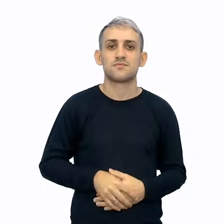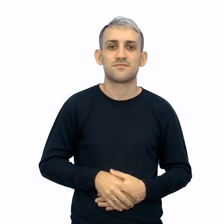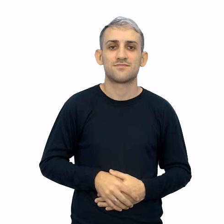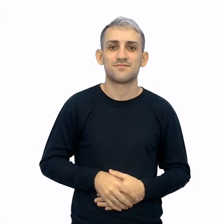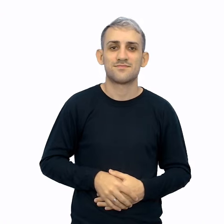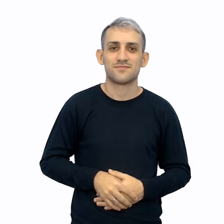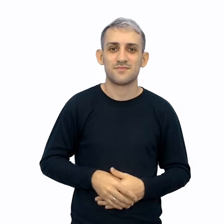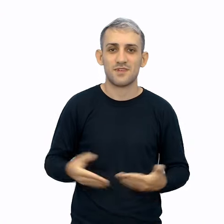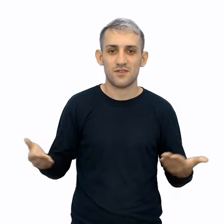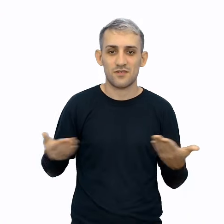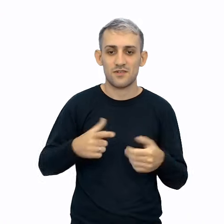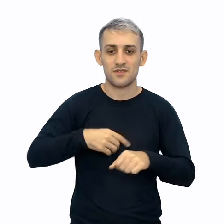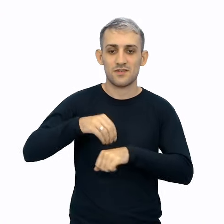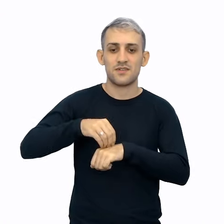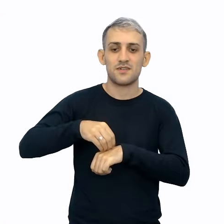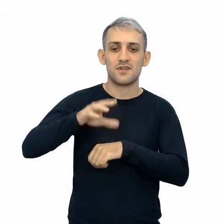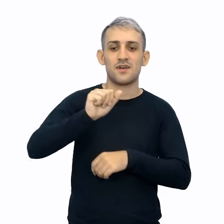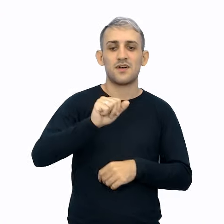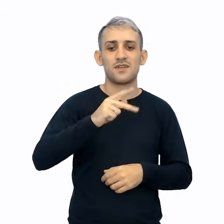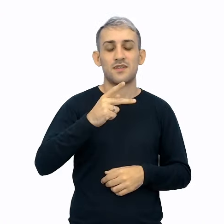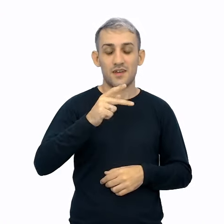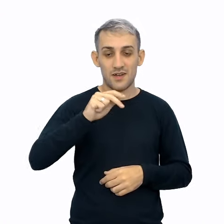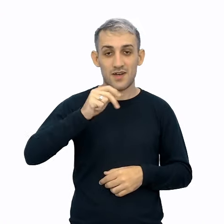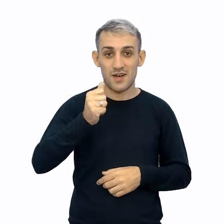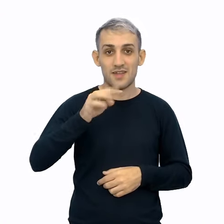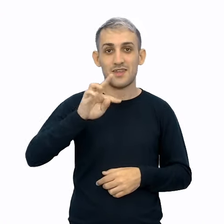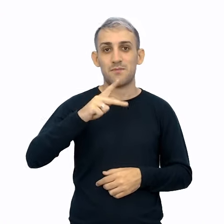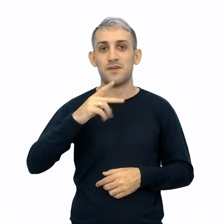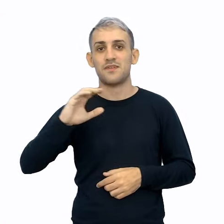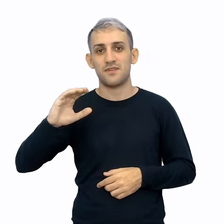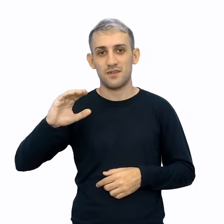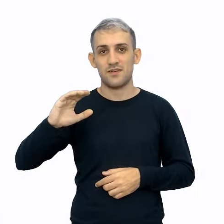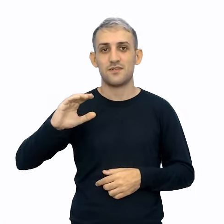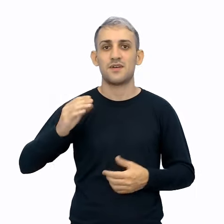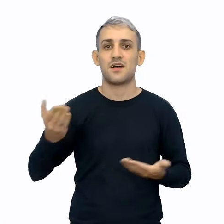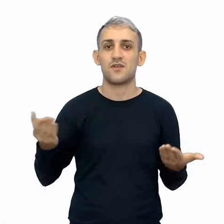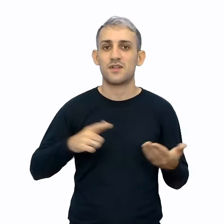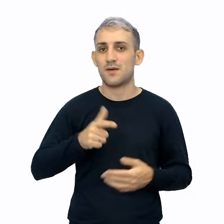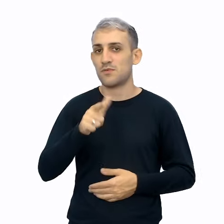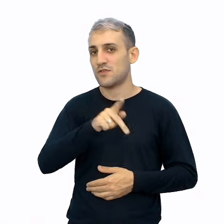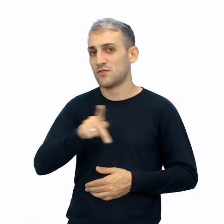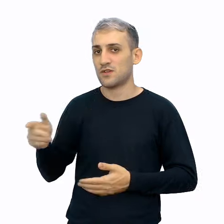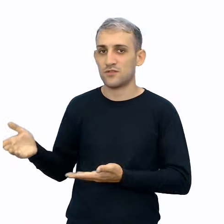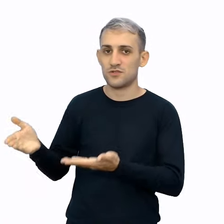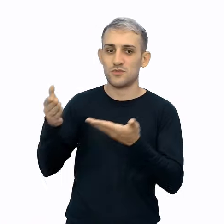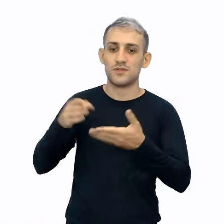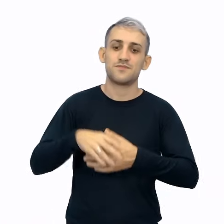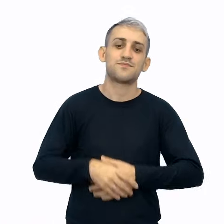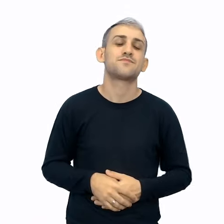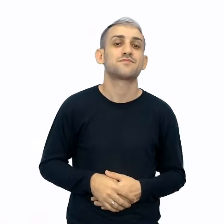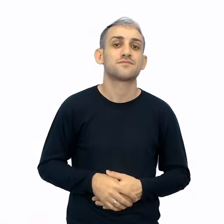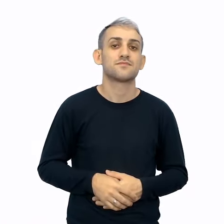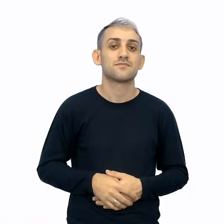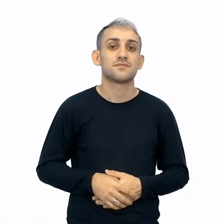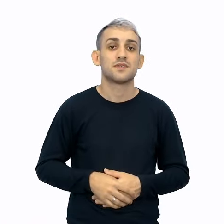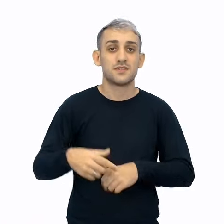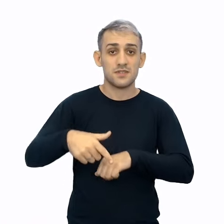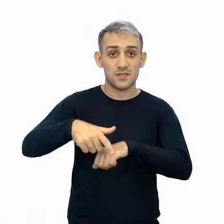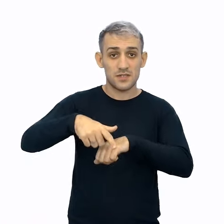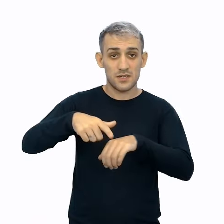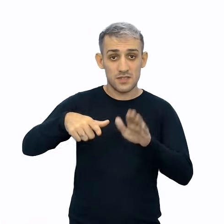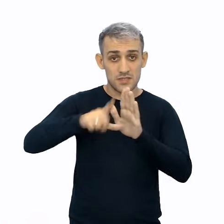para as sugestões em ATPC e aí eu devolvo a palavra para a Márcia isso e antes eu gostaria de destacar